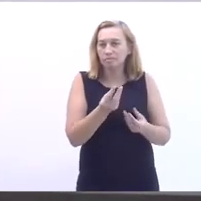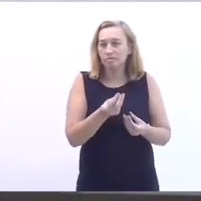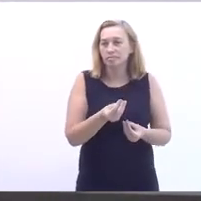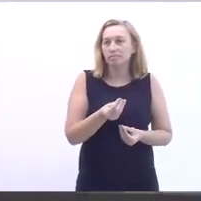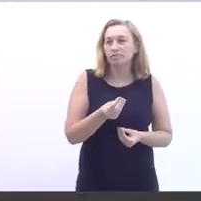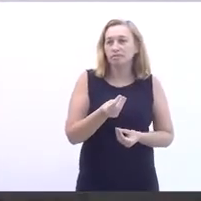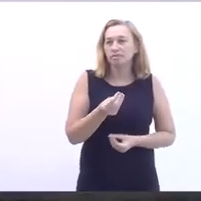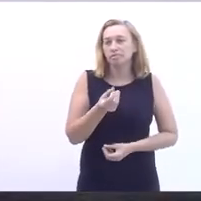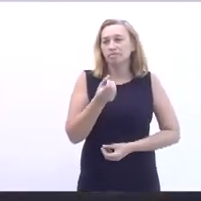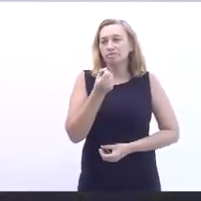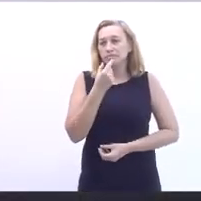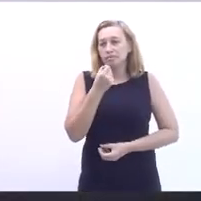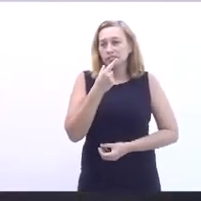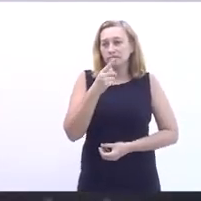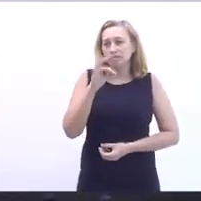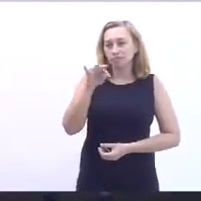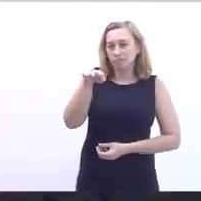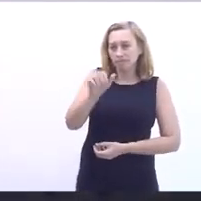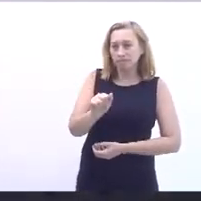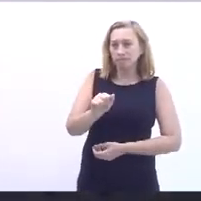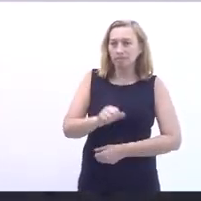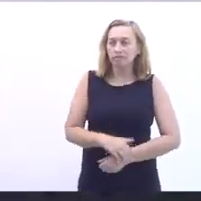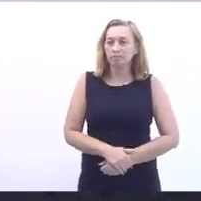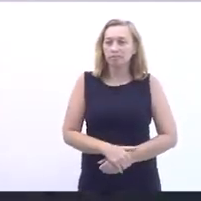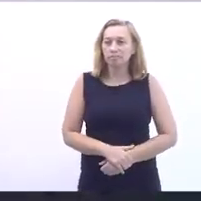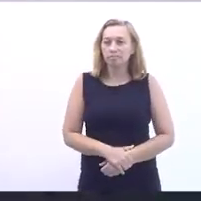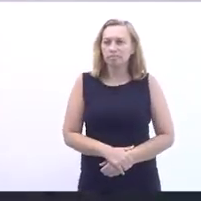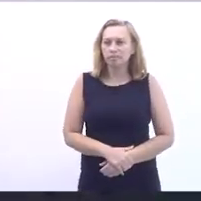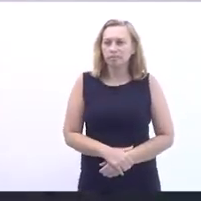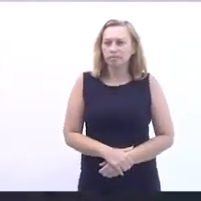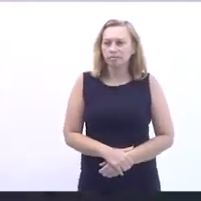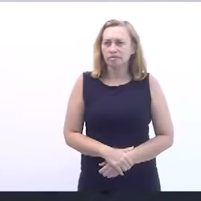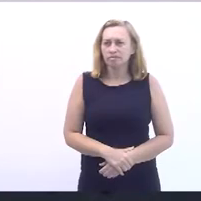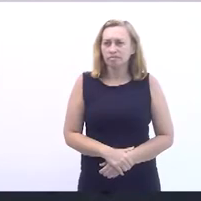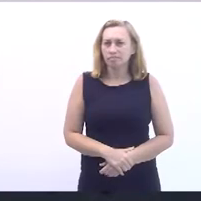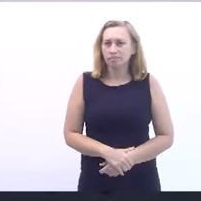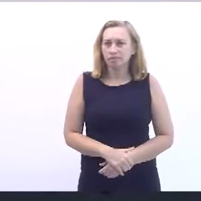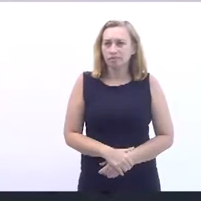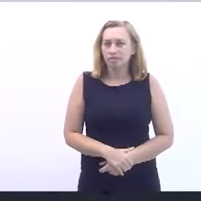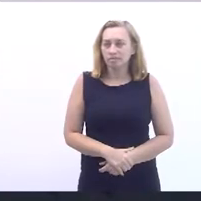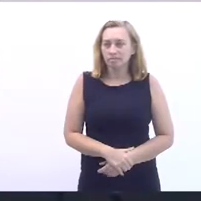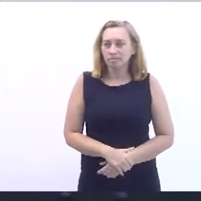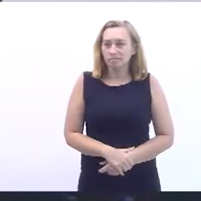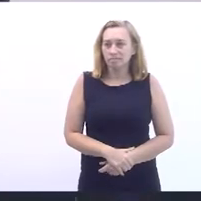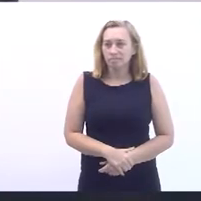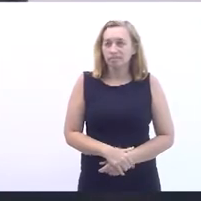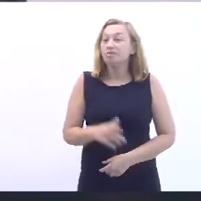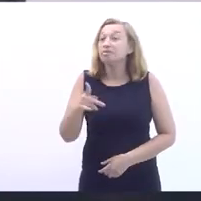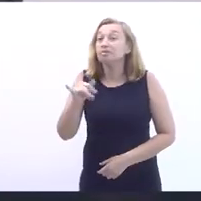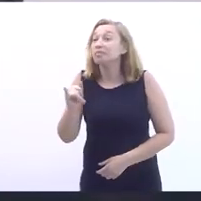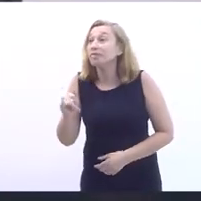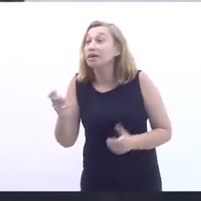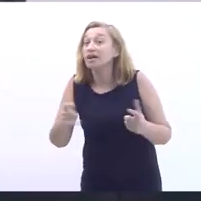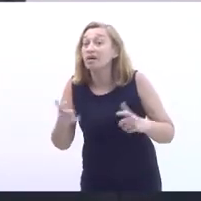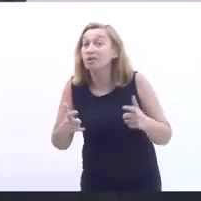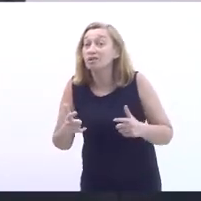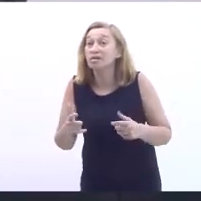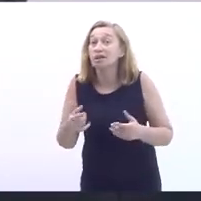mim dar bastante remedinho agora cadê o pai que eu preciso de ajuda não